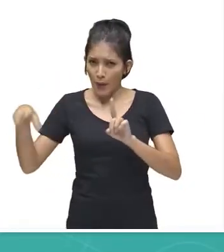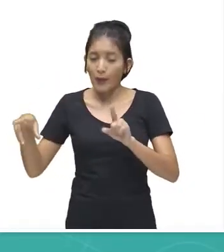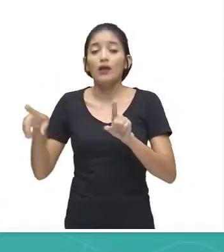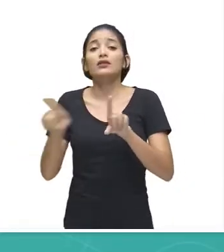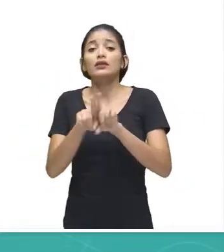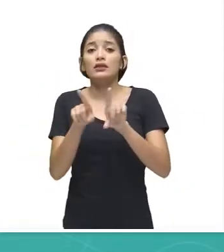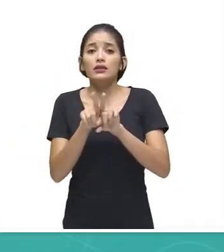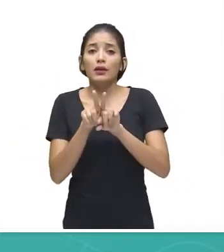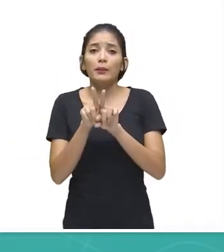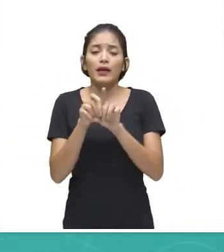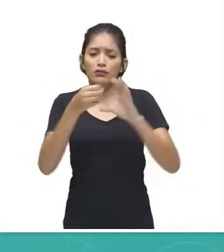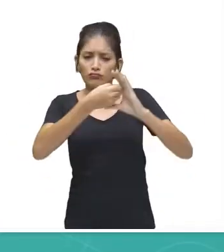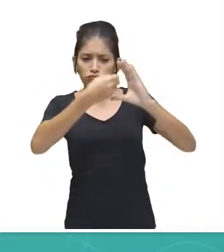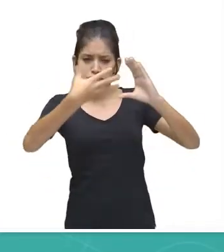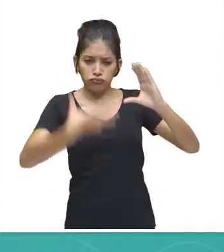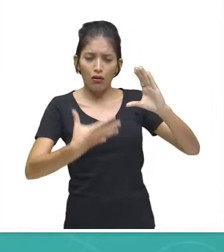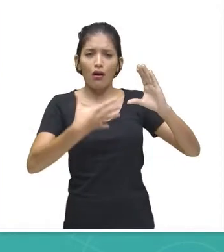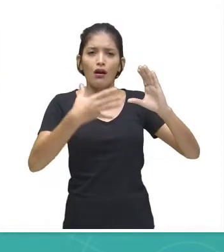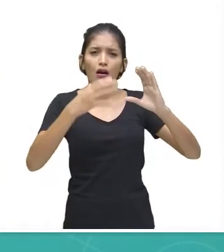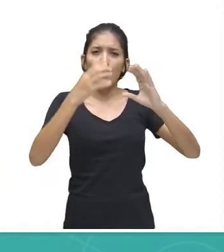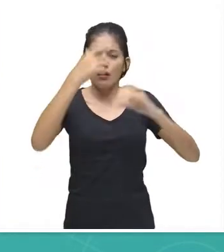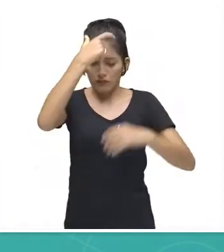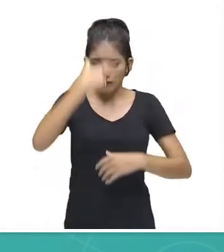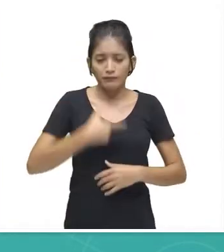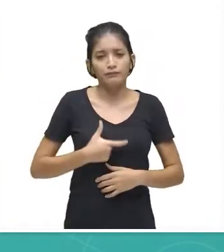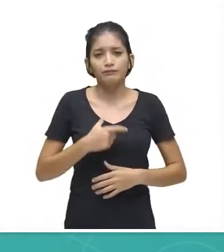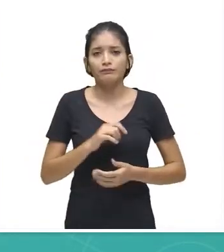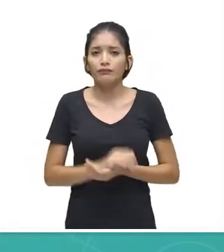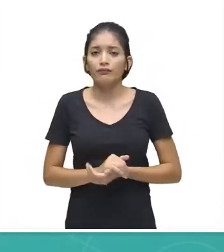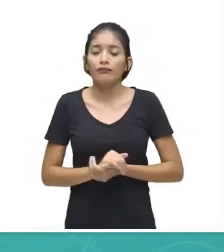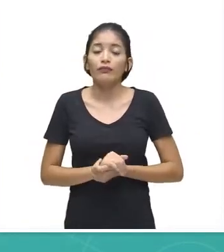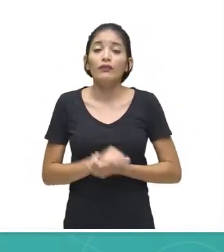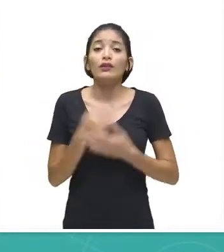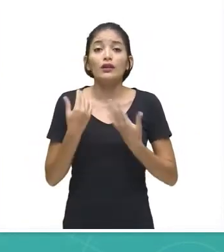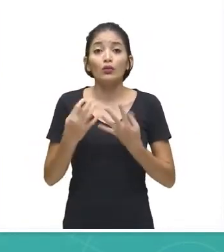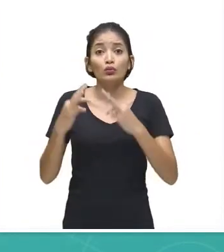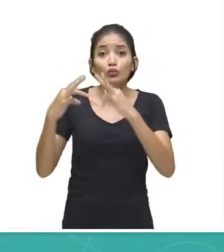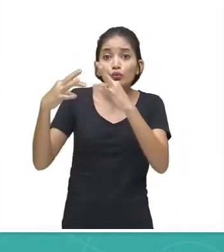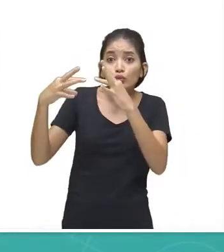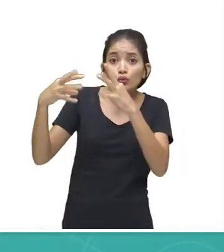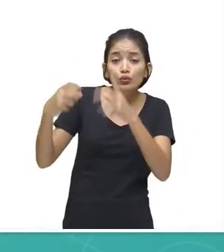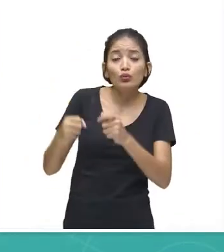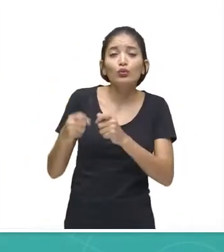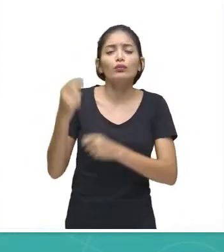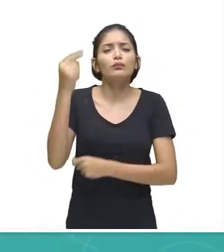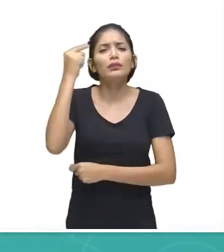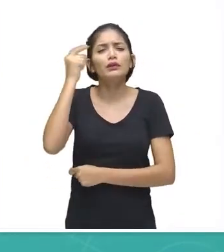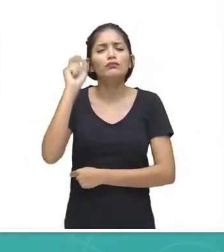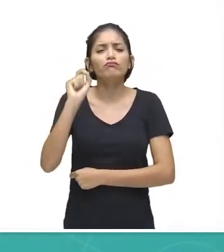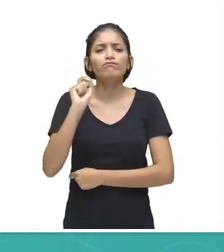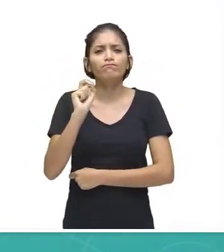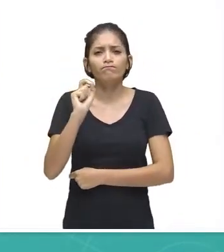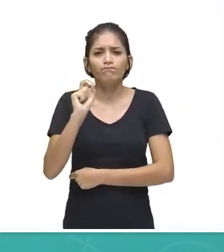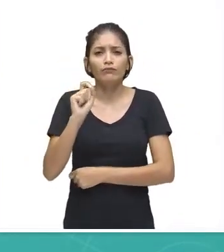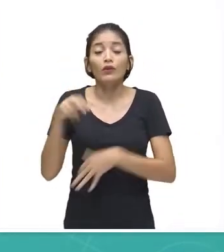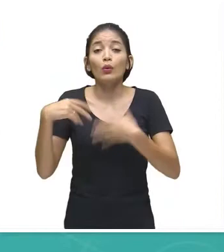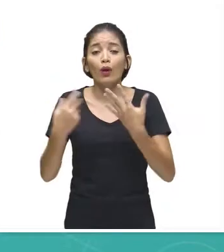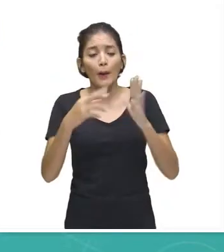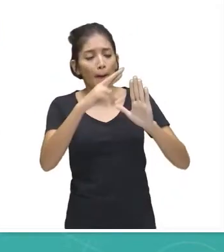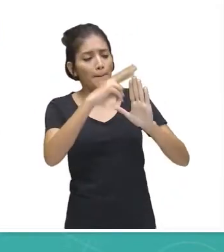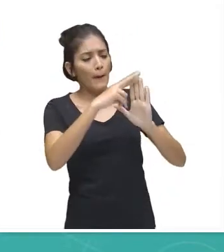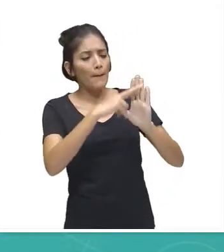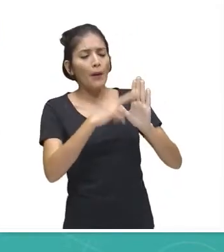a nossa personalidade em algum momento. Então, tudo isso vai nos levar a adotar aquele critério